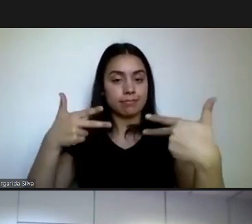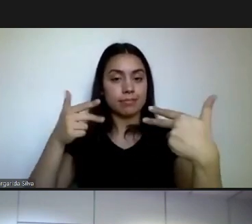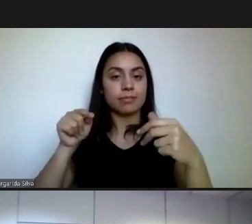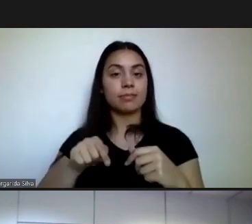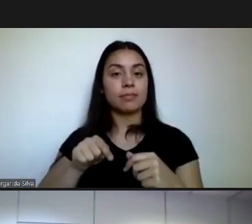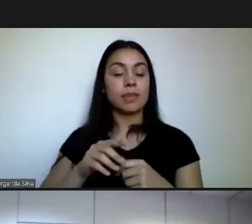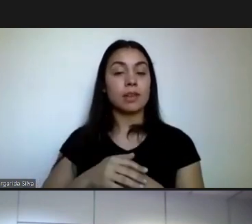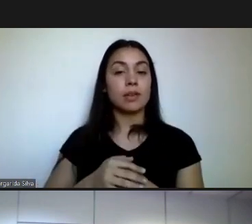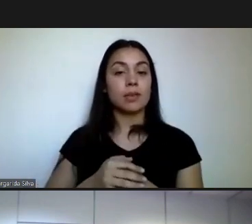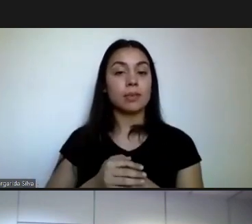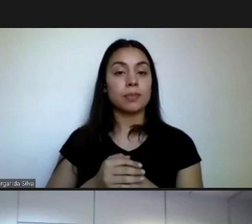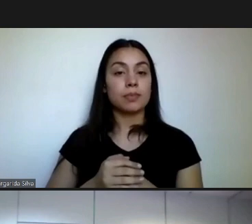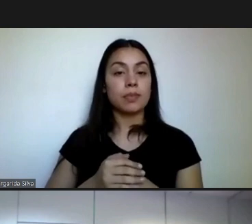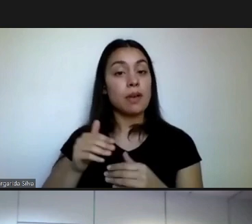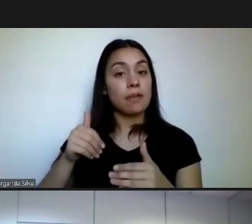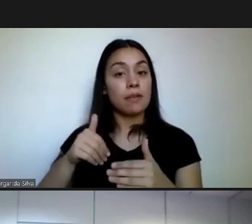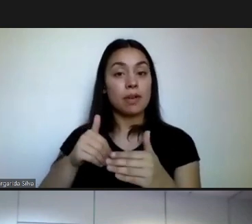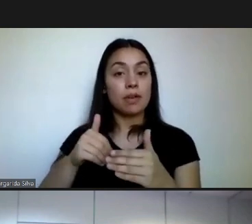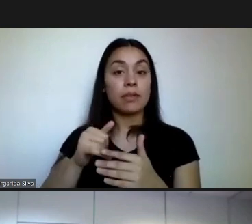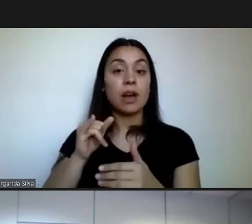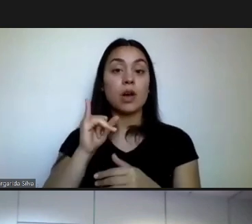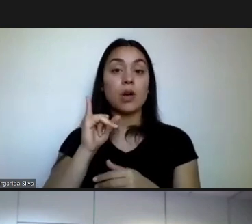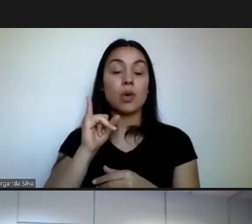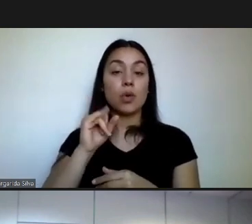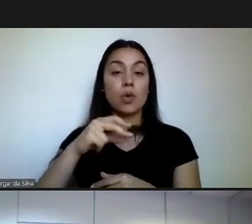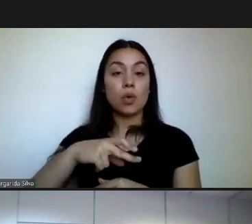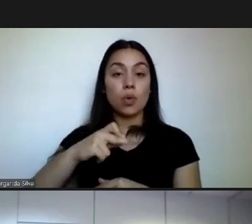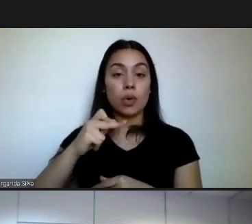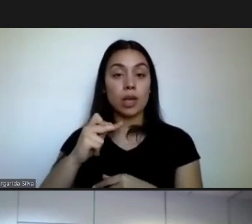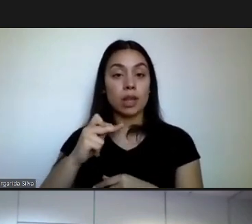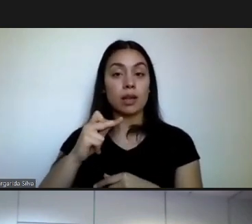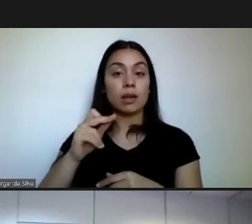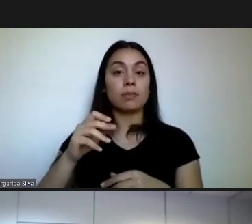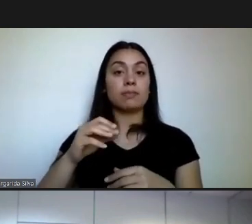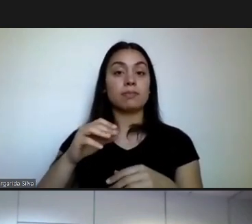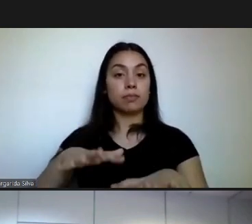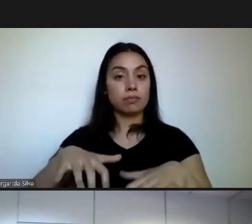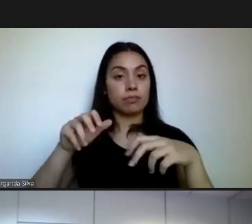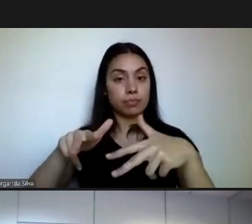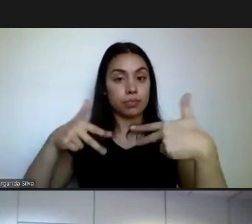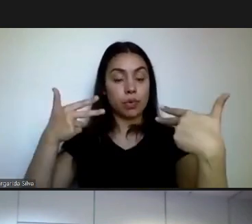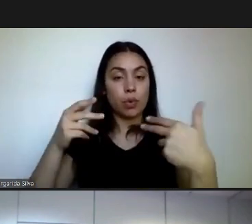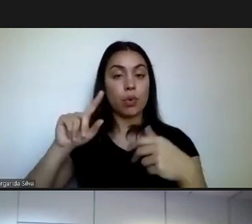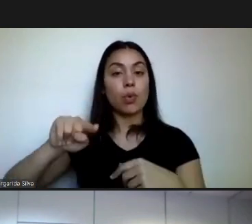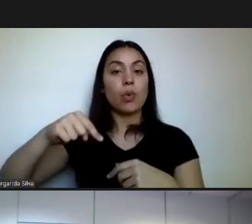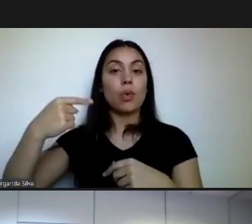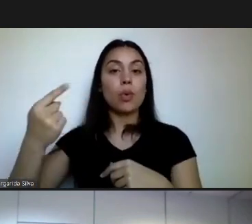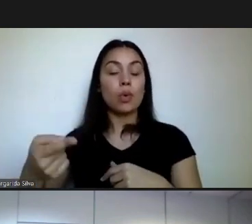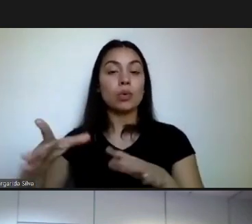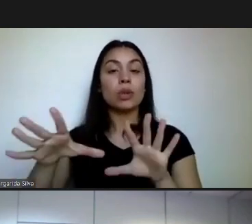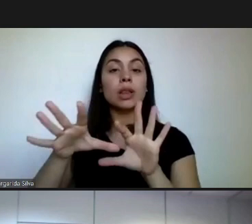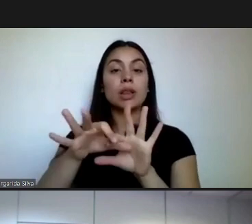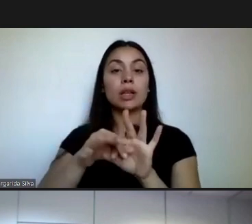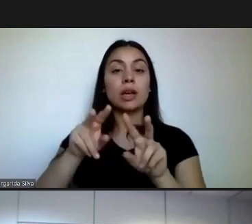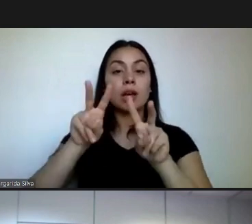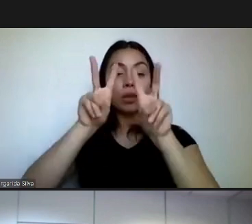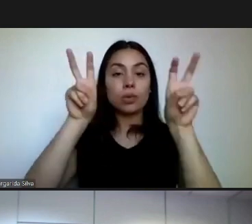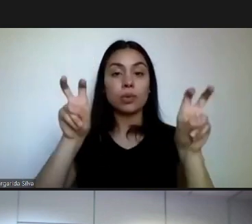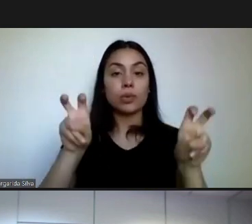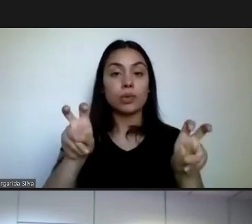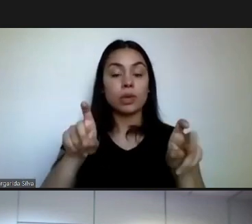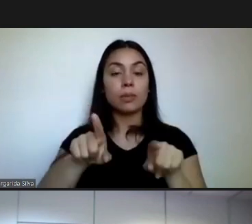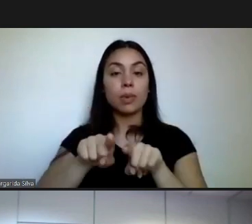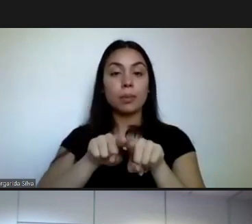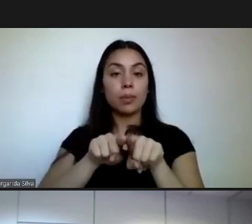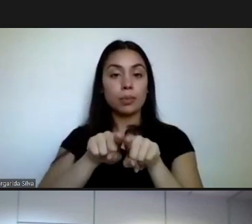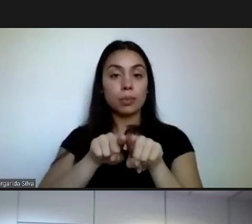próximo webinar que o INA vai promover é já no dia 30 de março, dedicado ao tema da democracia